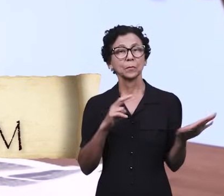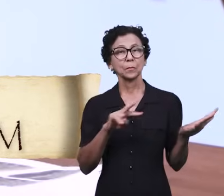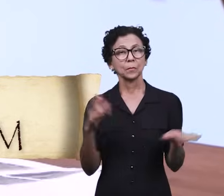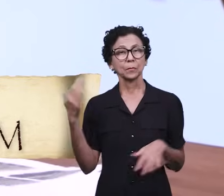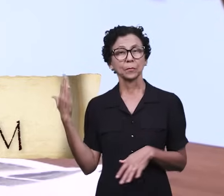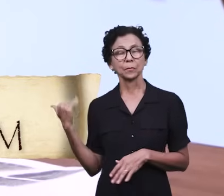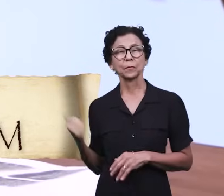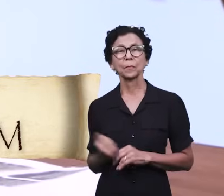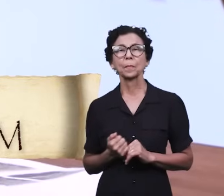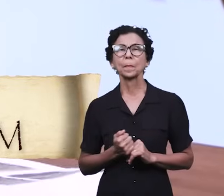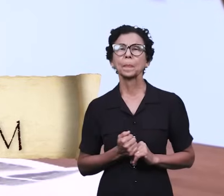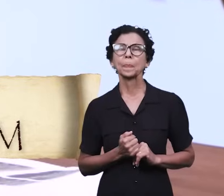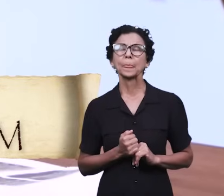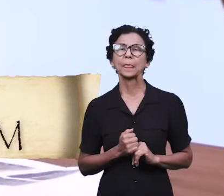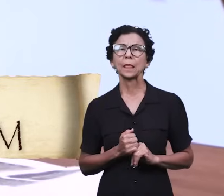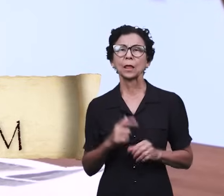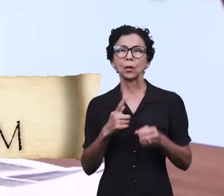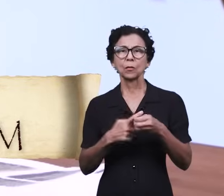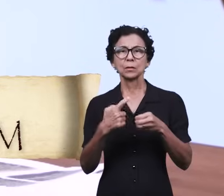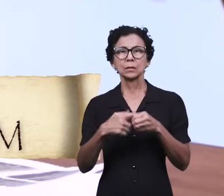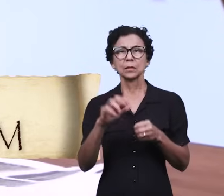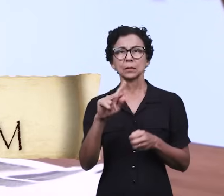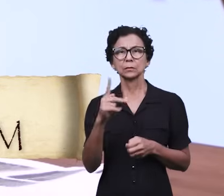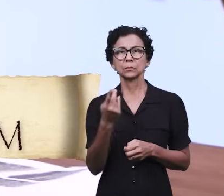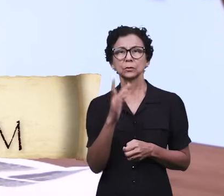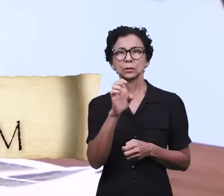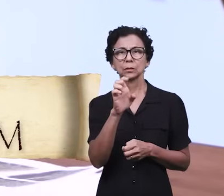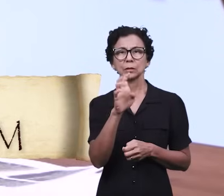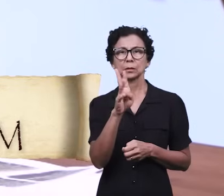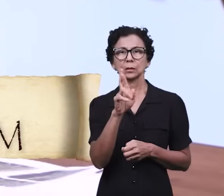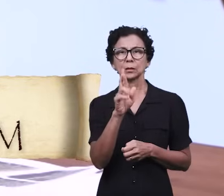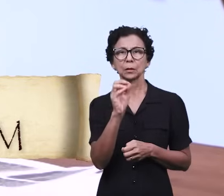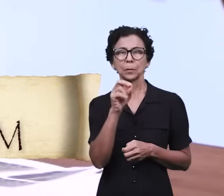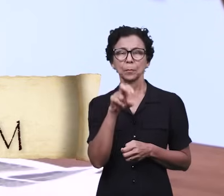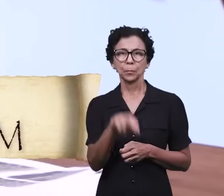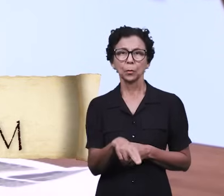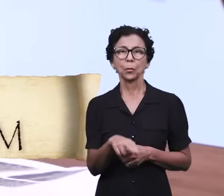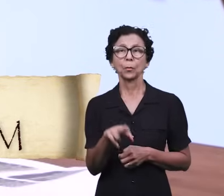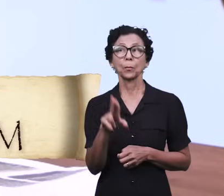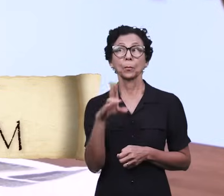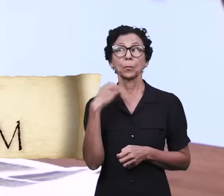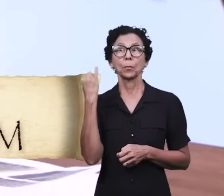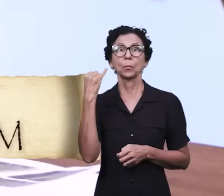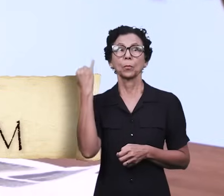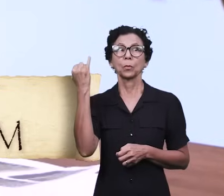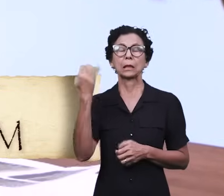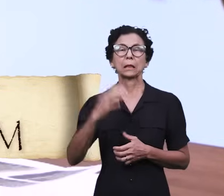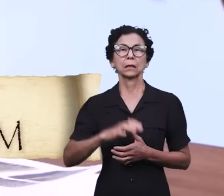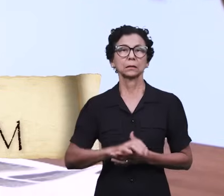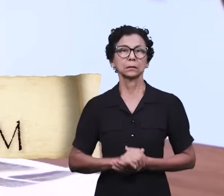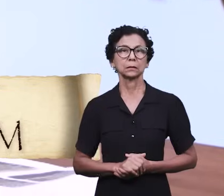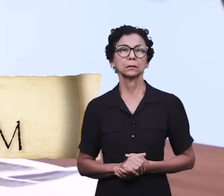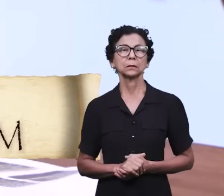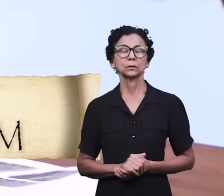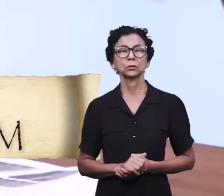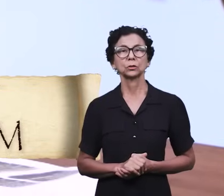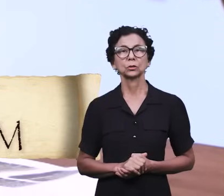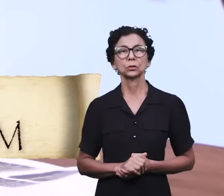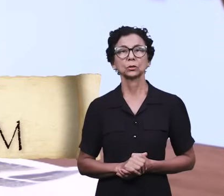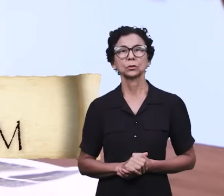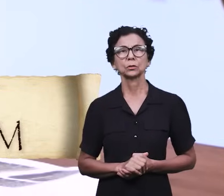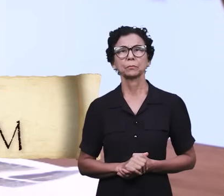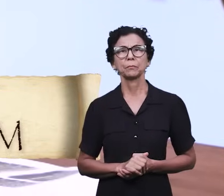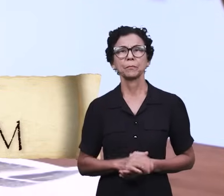Hebrom, uma cidade muito importante, a segunda maior cidade, ou a cidade de segunda